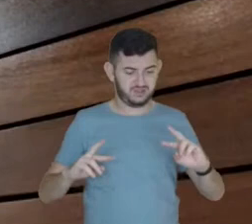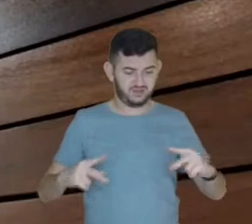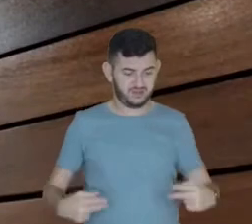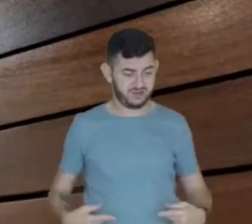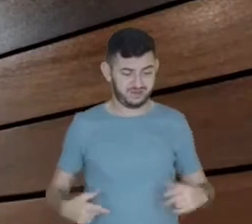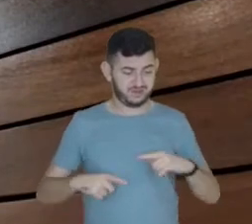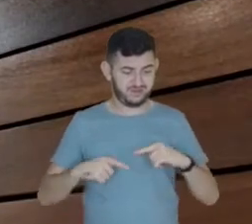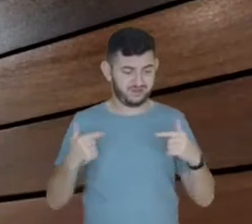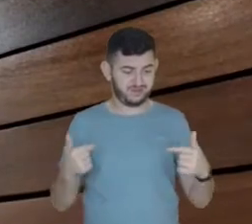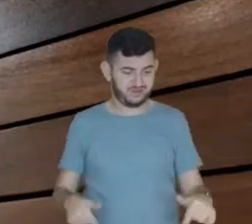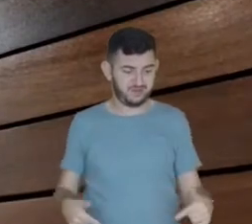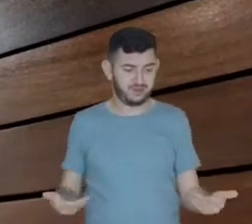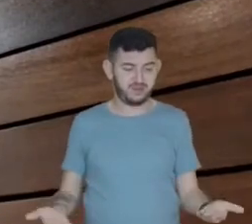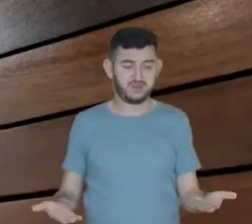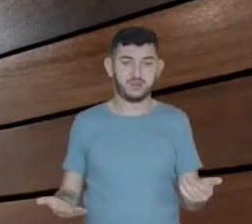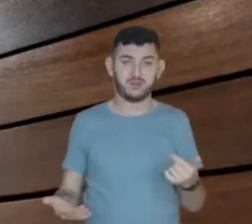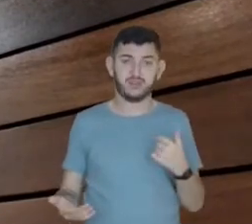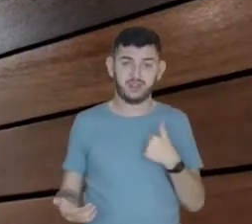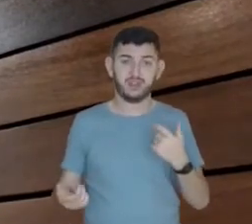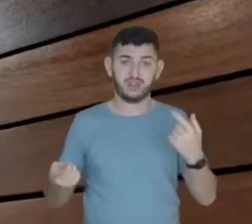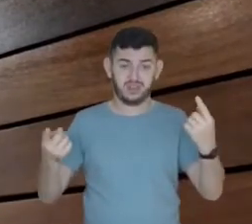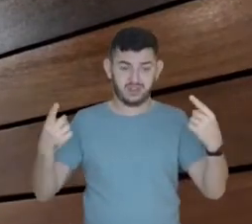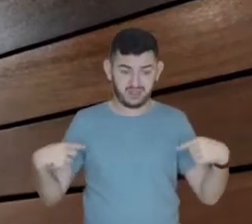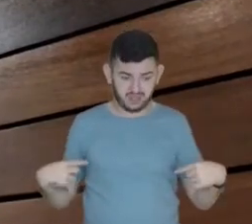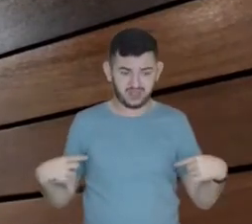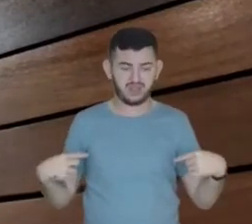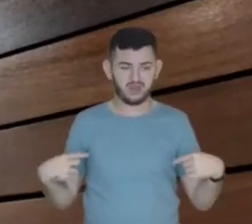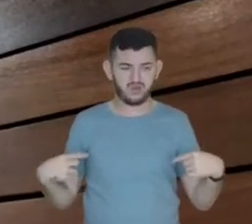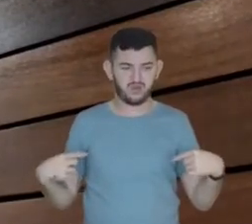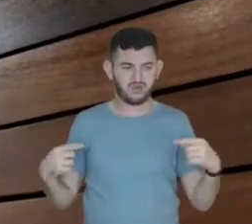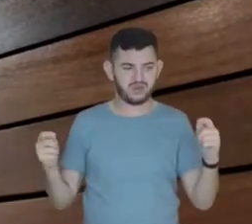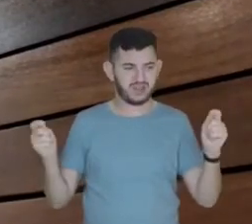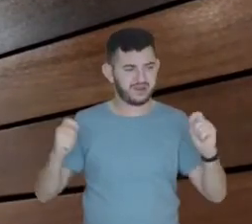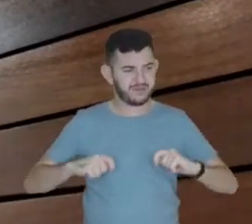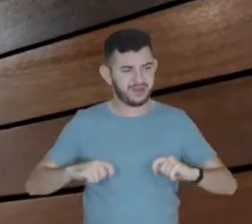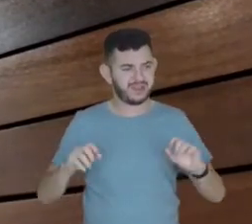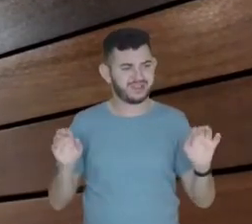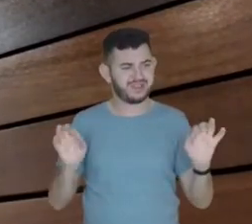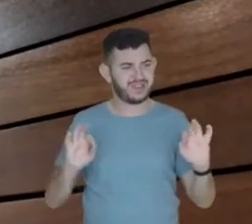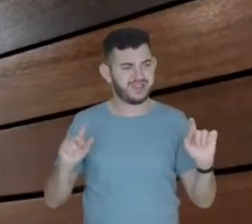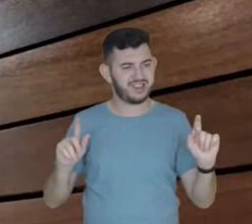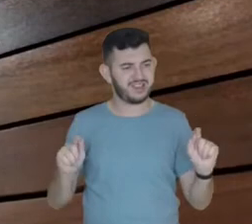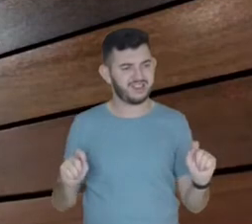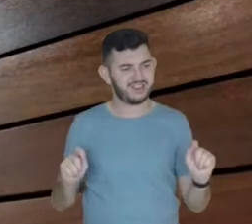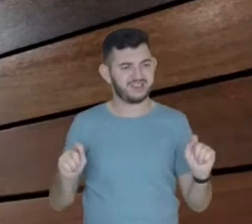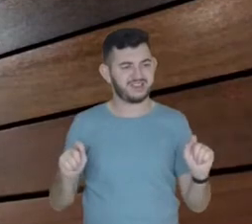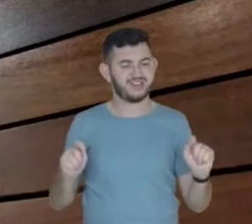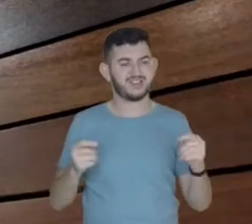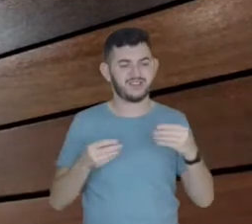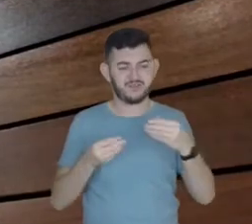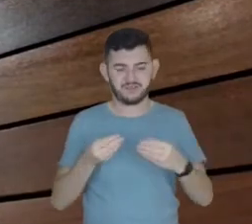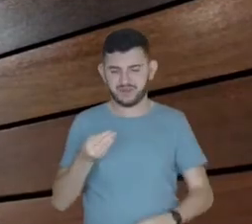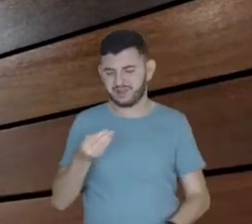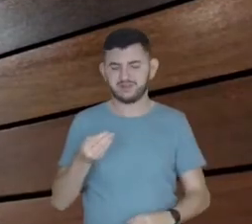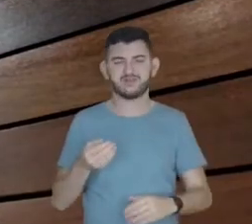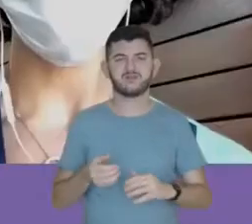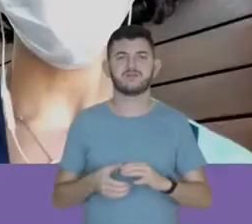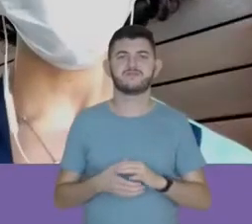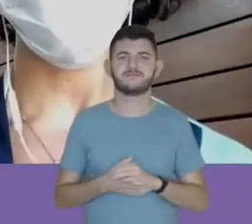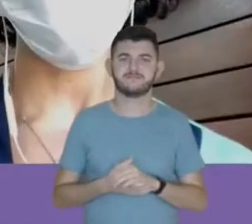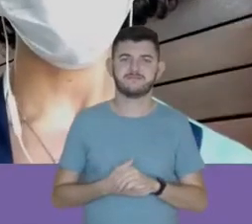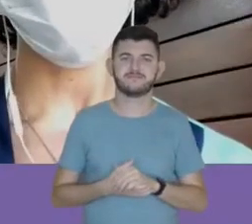e passo a ser encarada como incapaz. Esse é o dano maior.